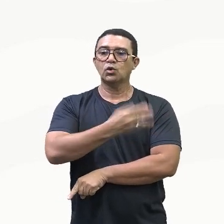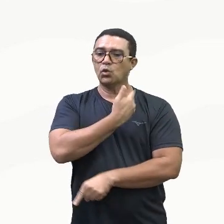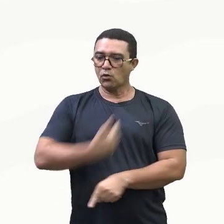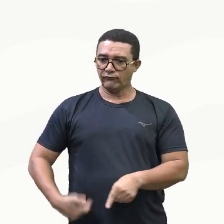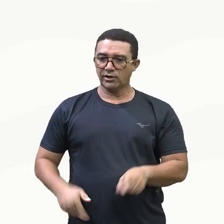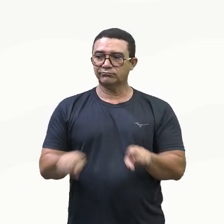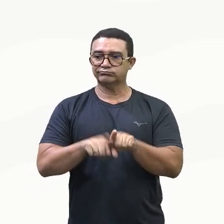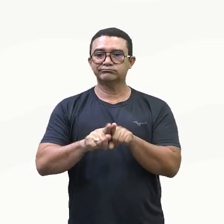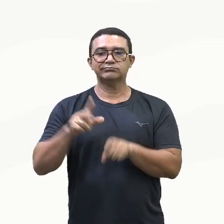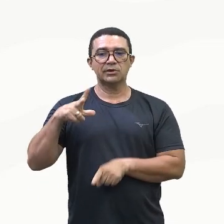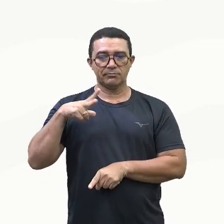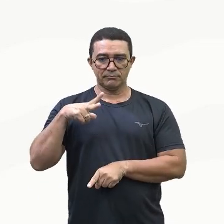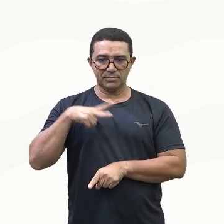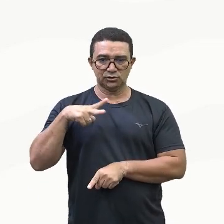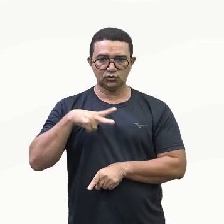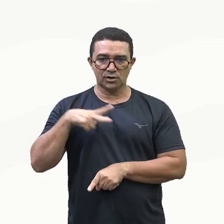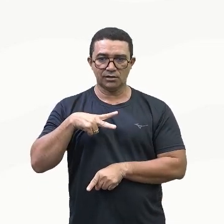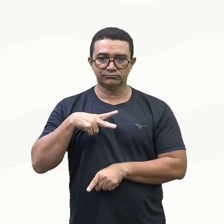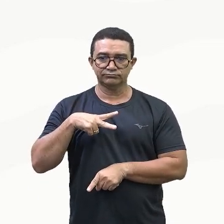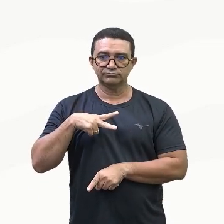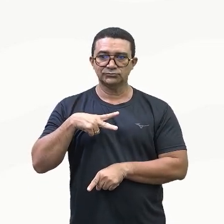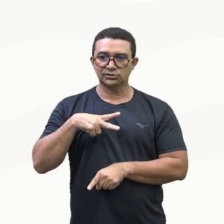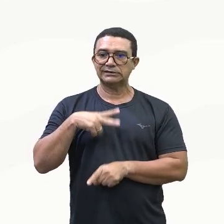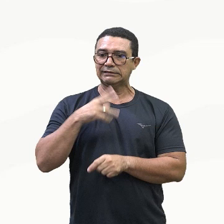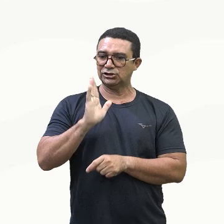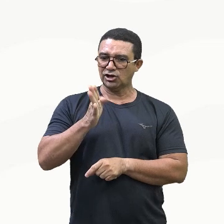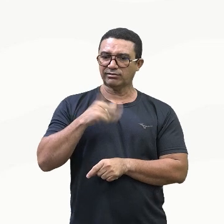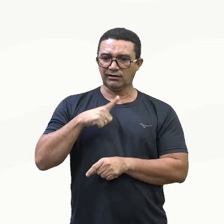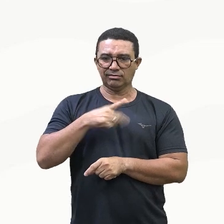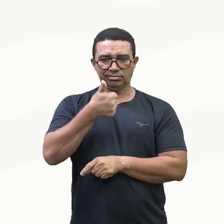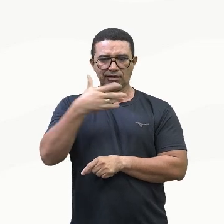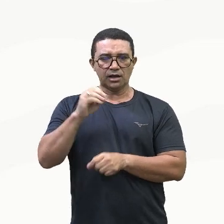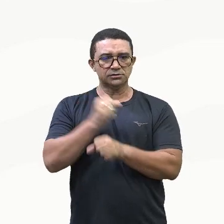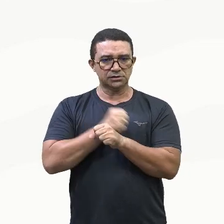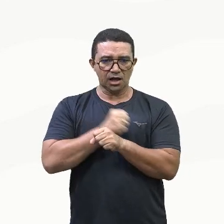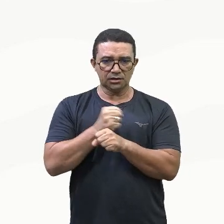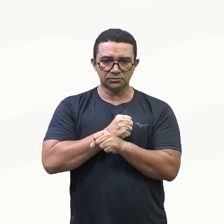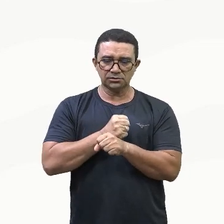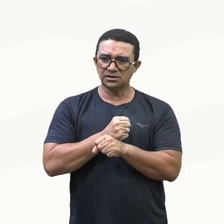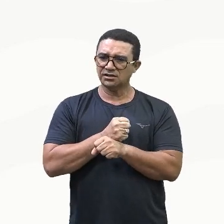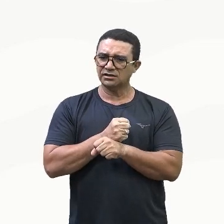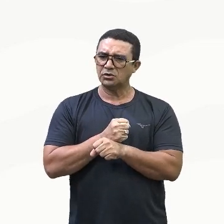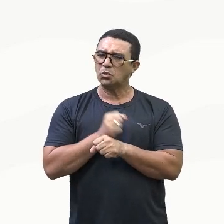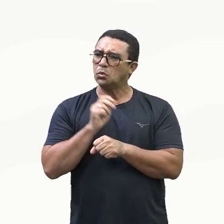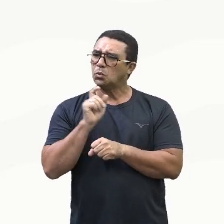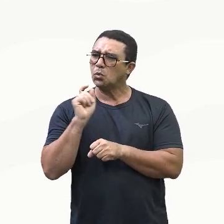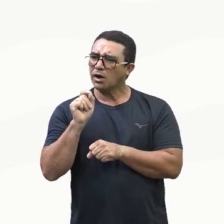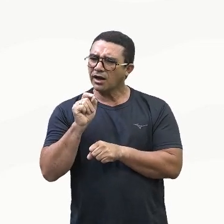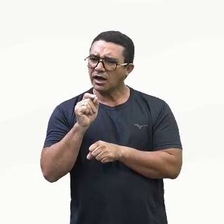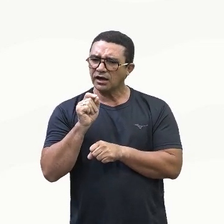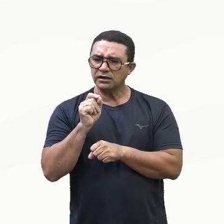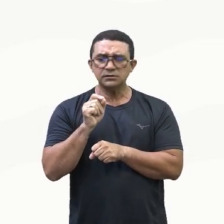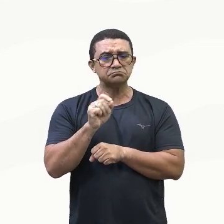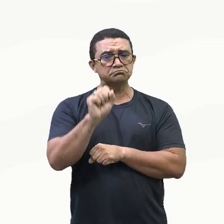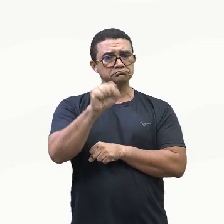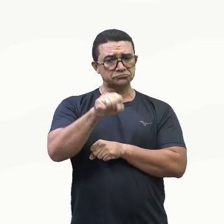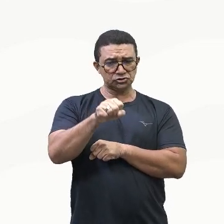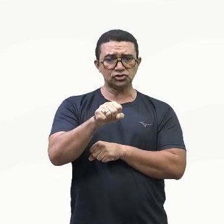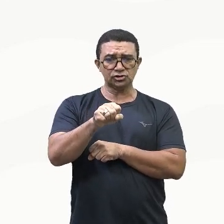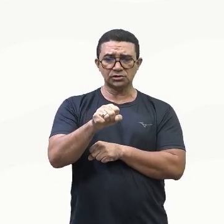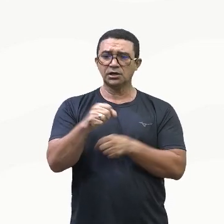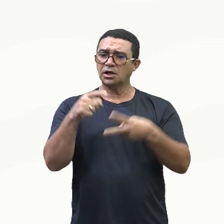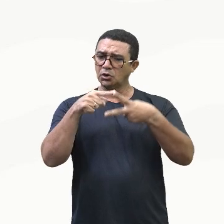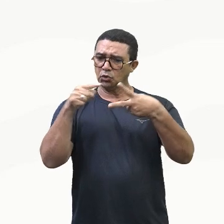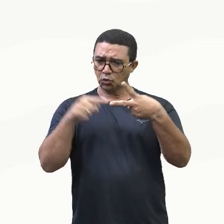que é o artigo 26A, vigoram há mais de 10 anos. O que, professor? É verdade isso? Sim. Essas